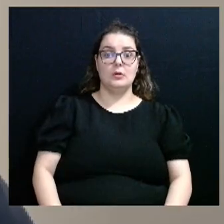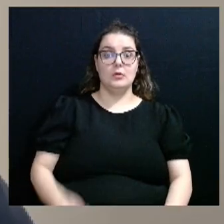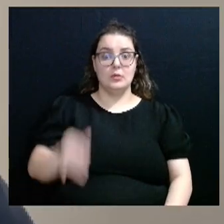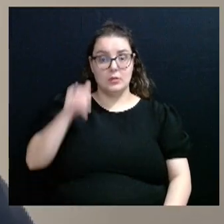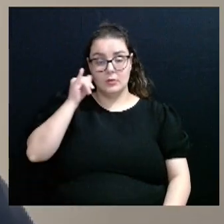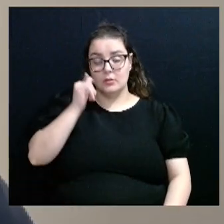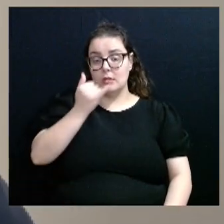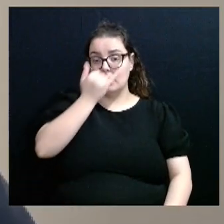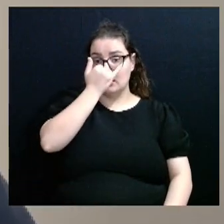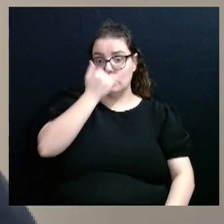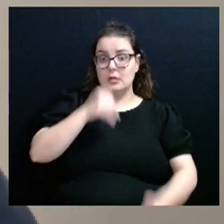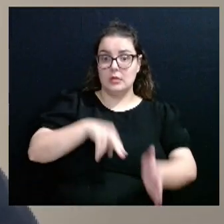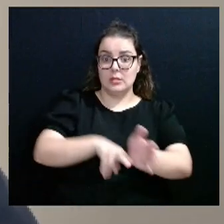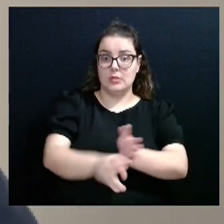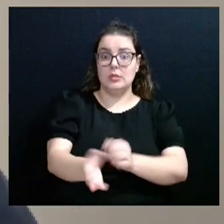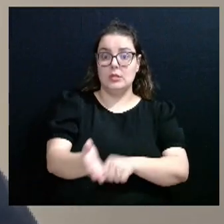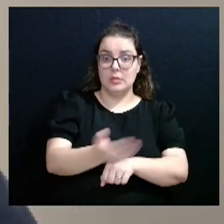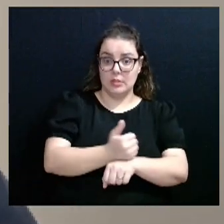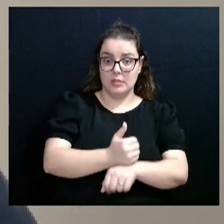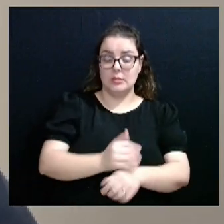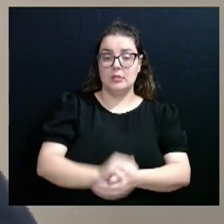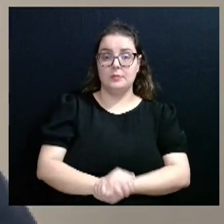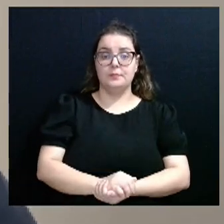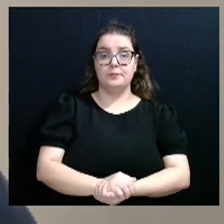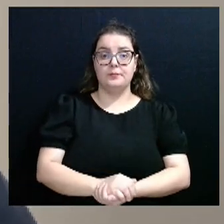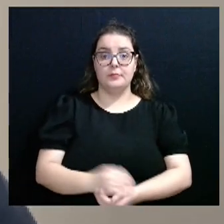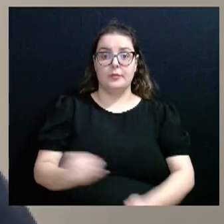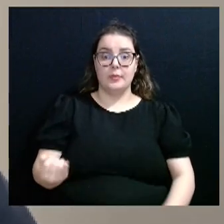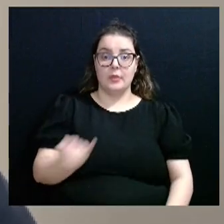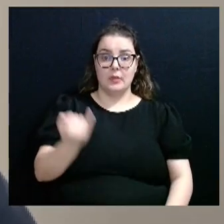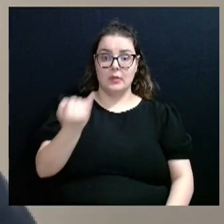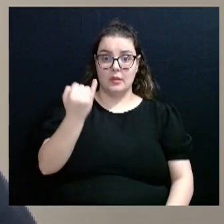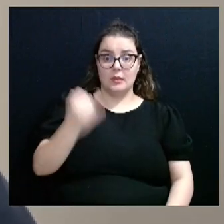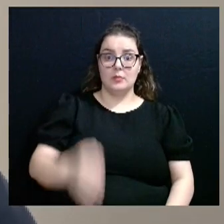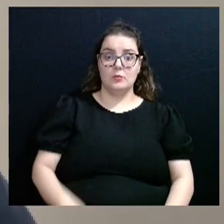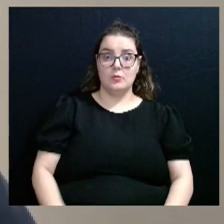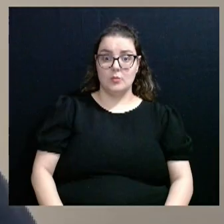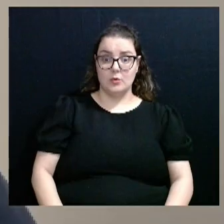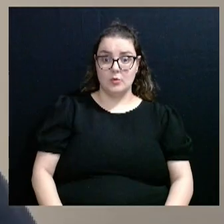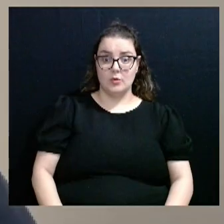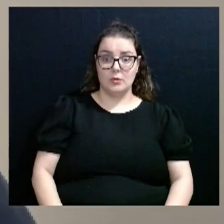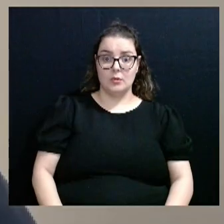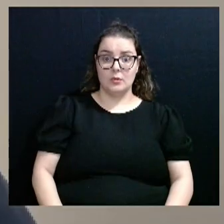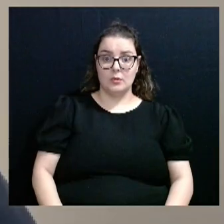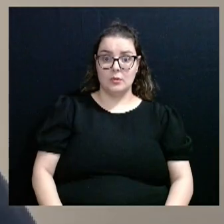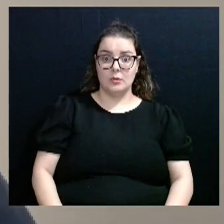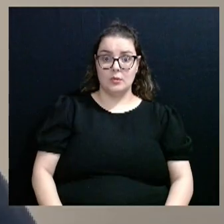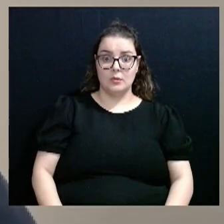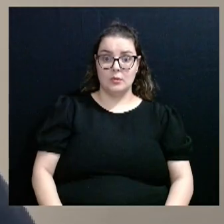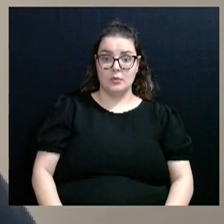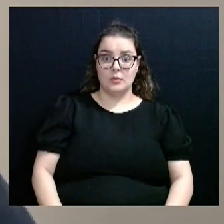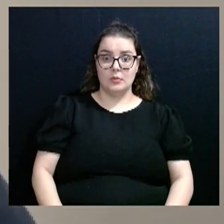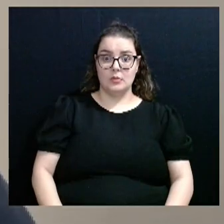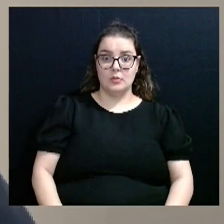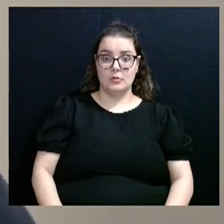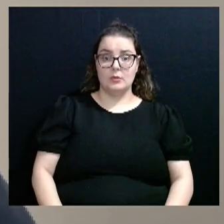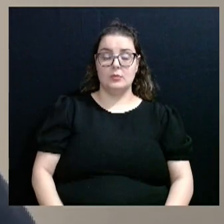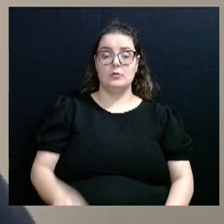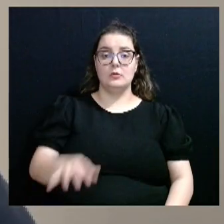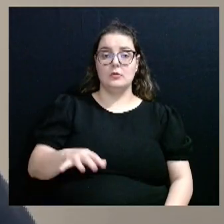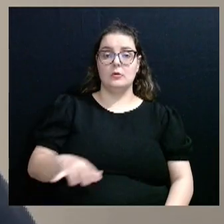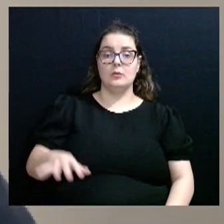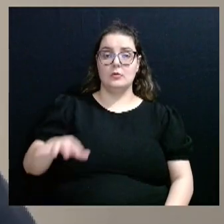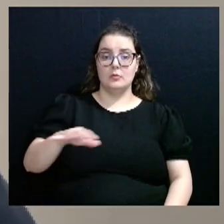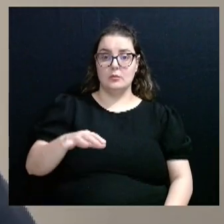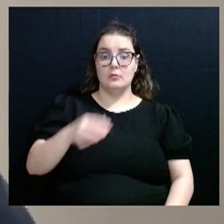doença. A importância do câncer de próstata é muito ímpar para os homens, principalmente para aqueles